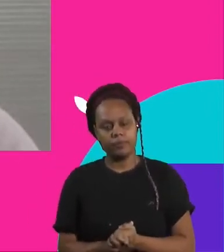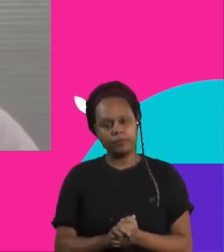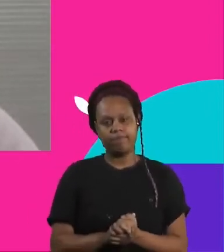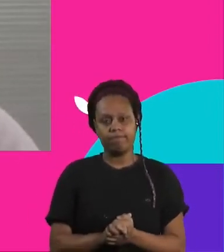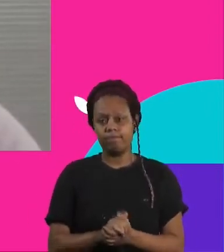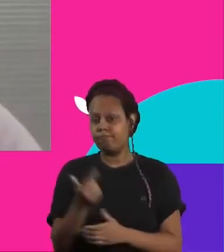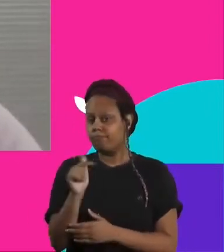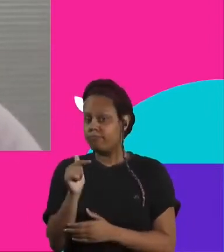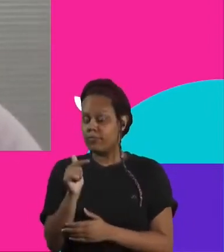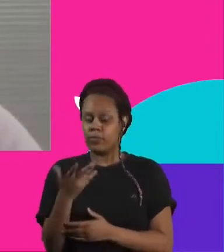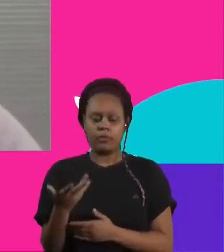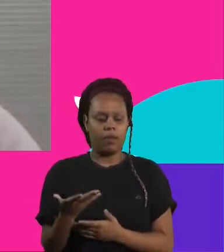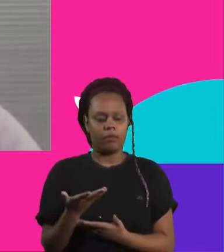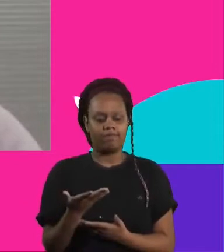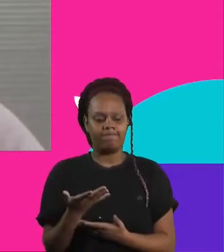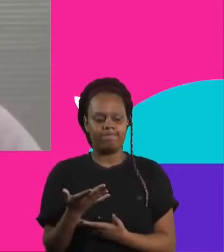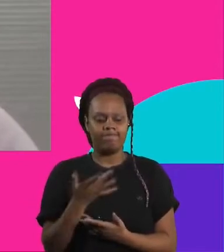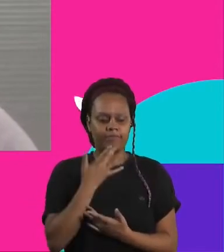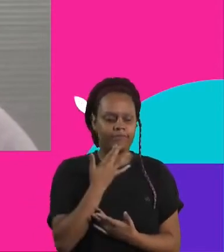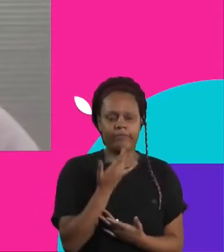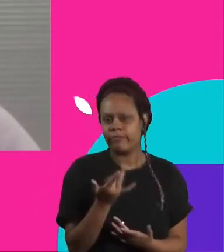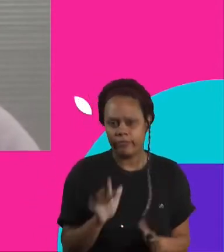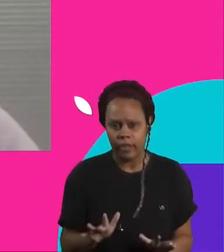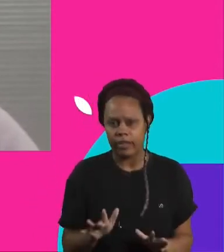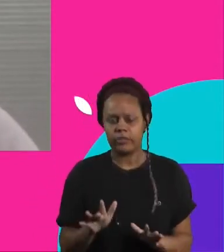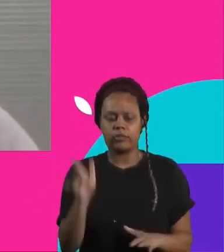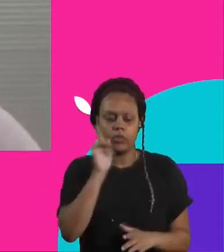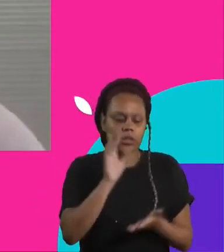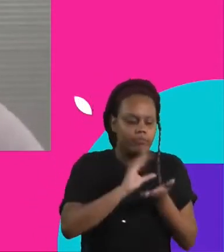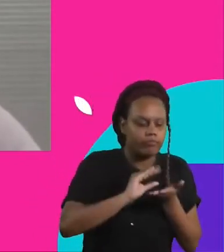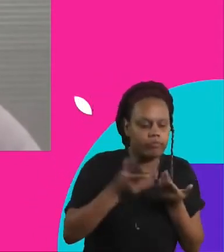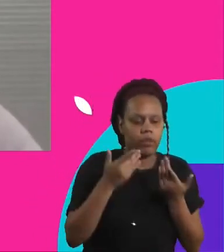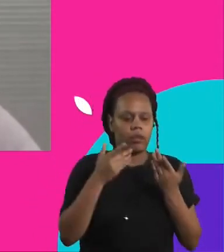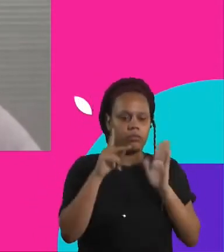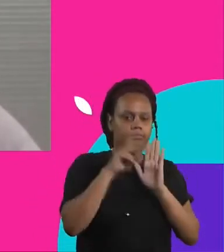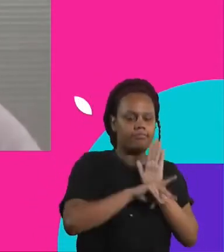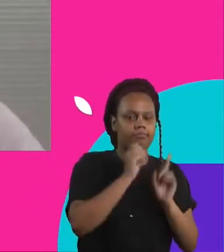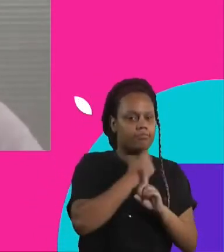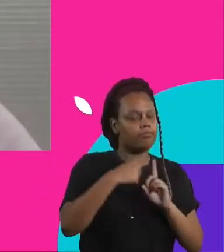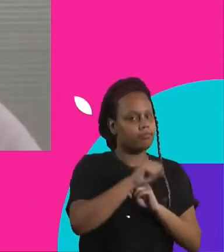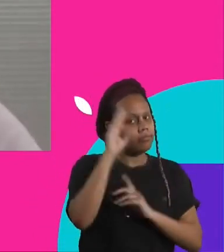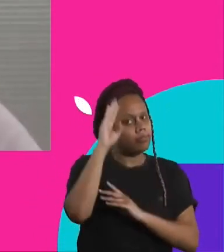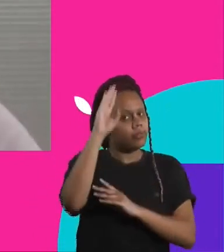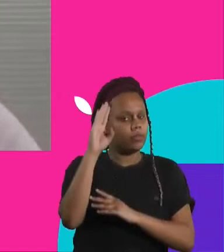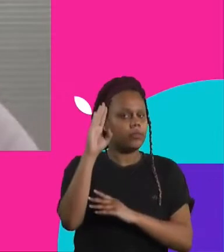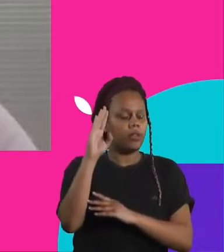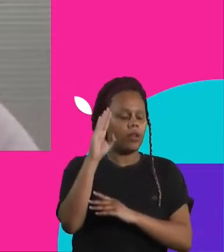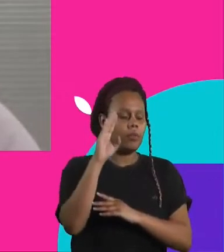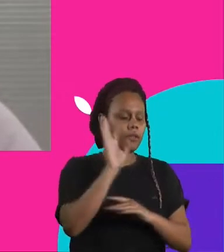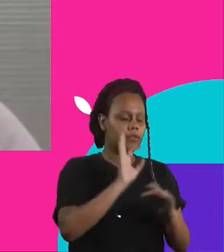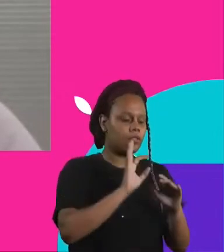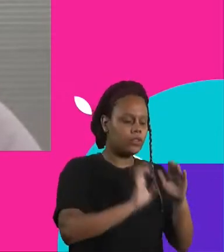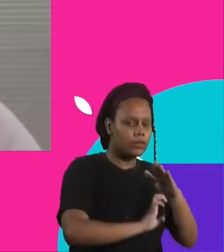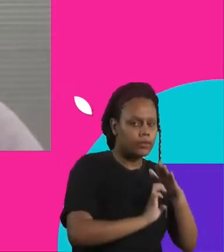muita facilidade em conseguir dados de projetos sociais, principalmente de organizações menos estruturadas. Evidentemente